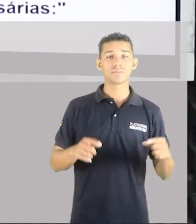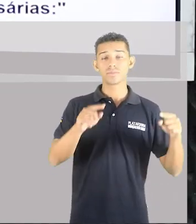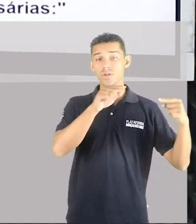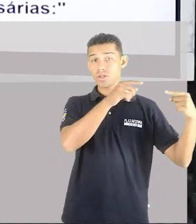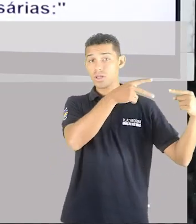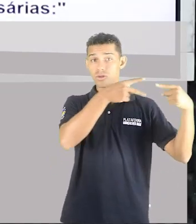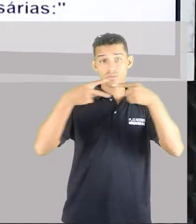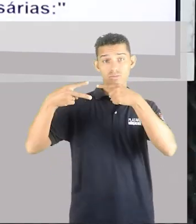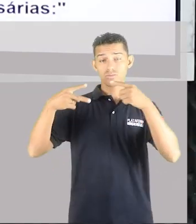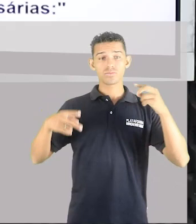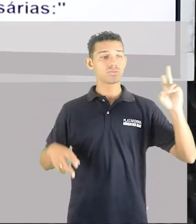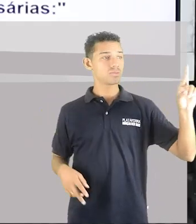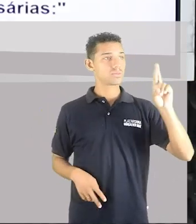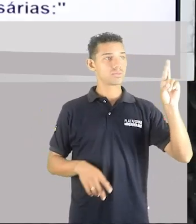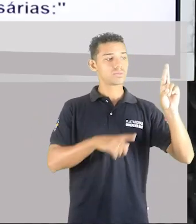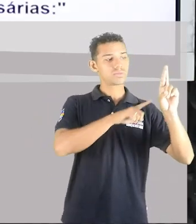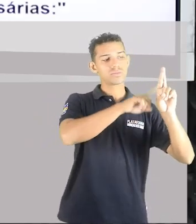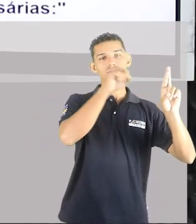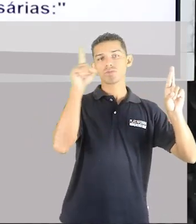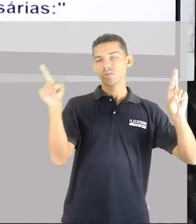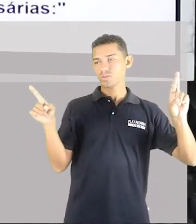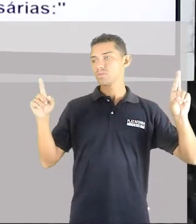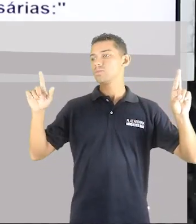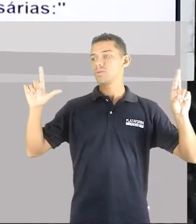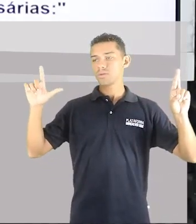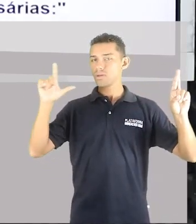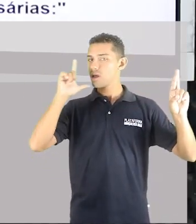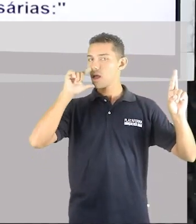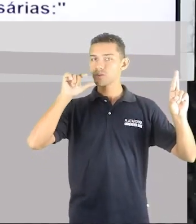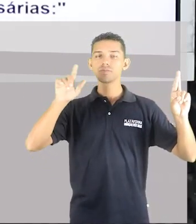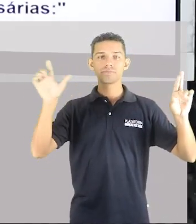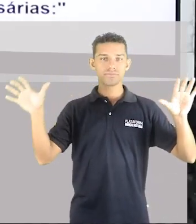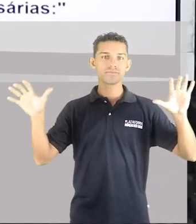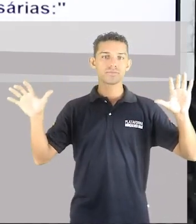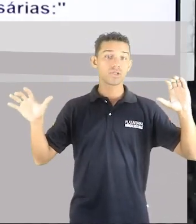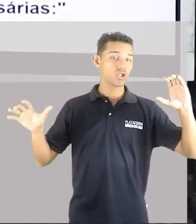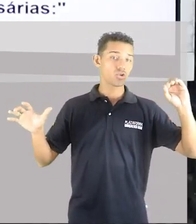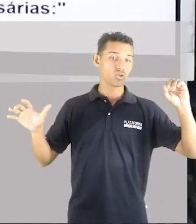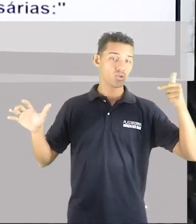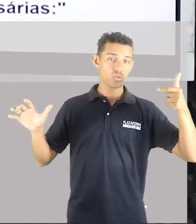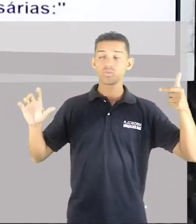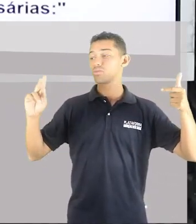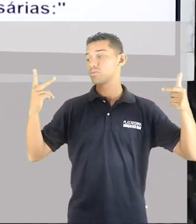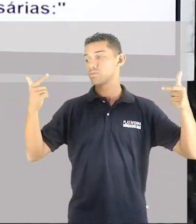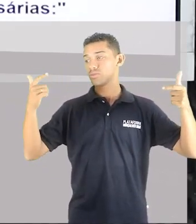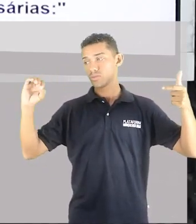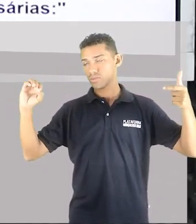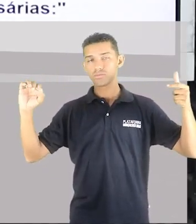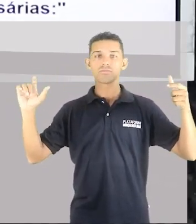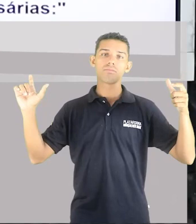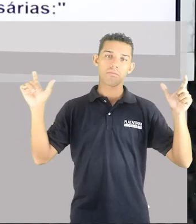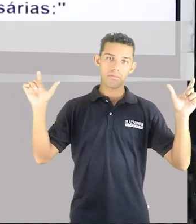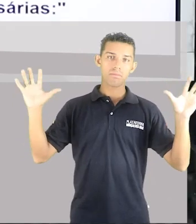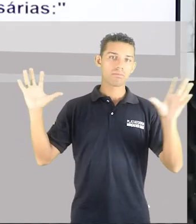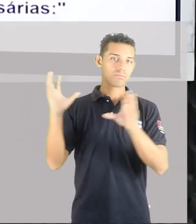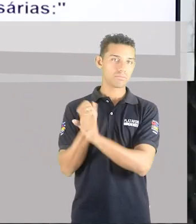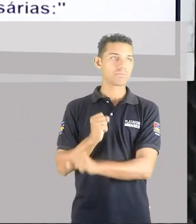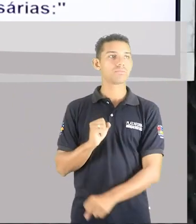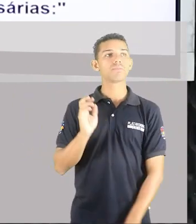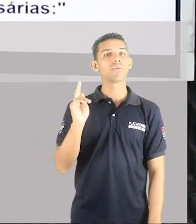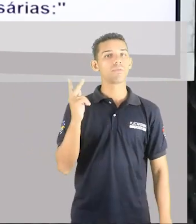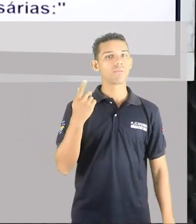sentido. Gás carbônico reage com água formando ácido carbônico. Ó, nitrogênio